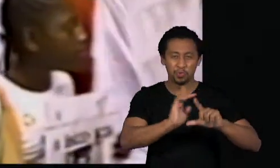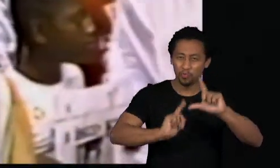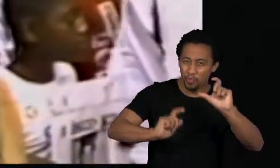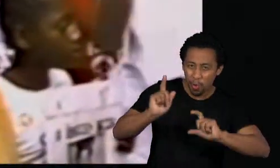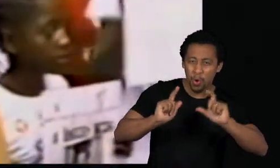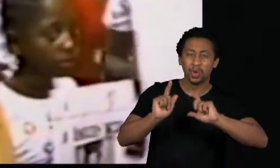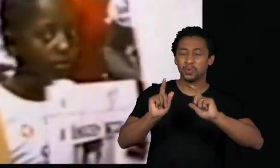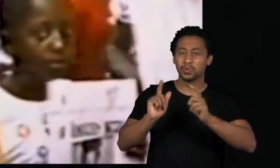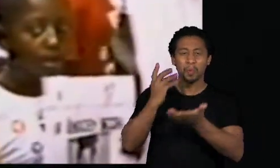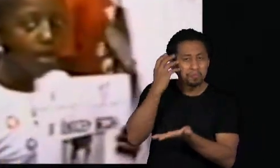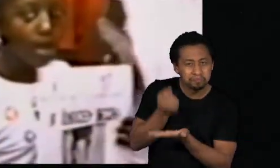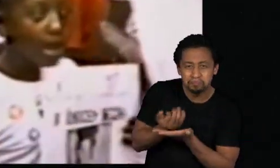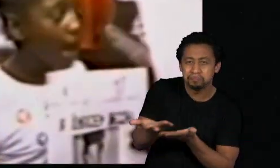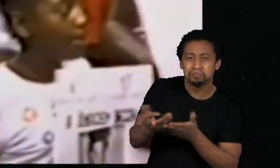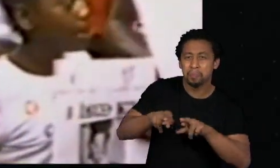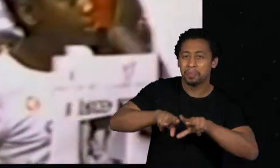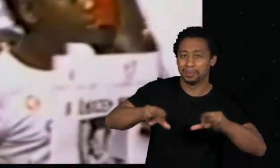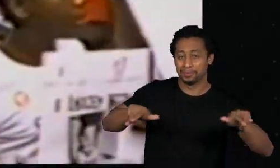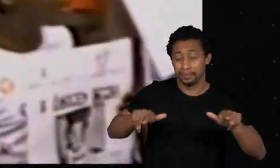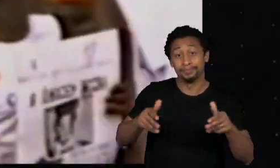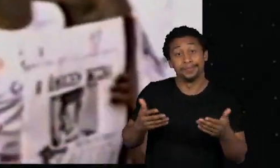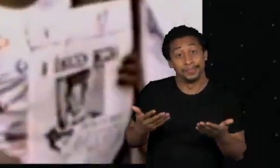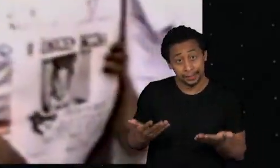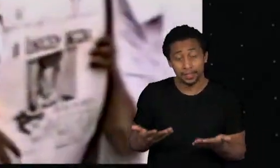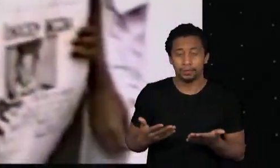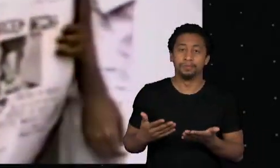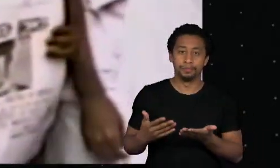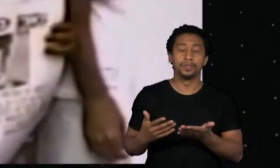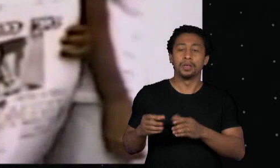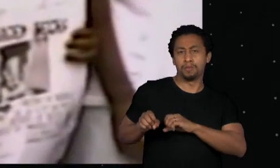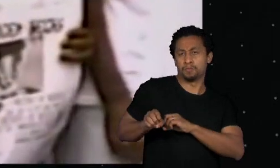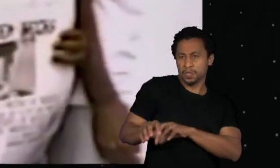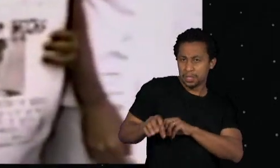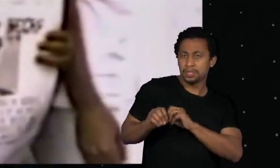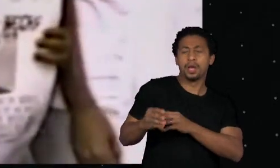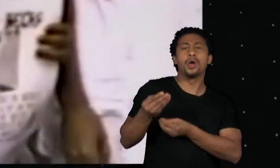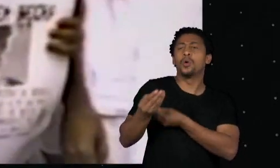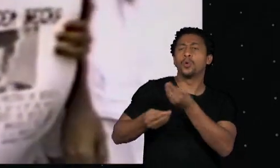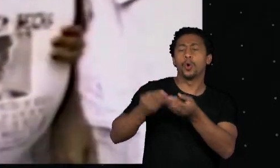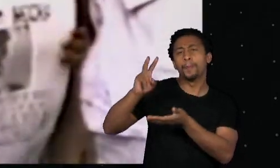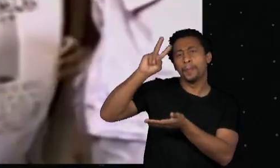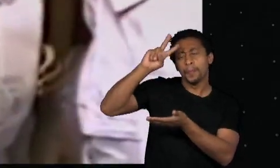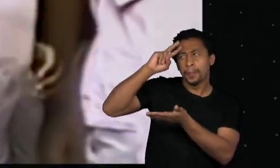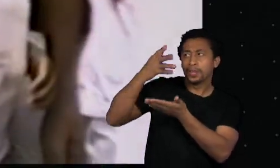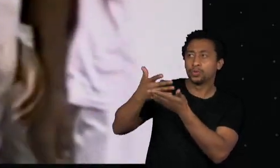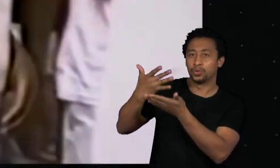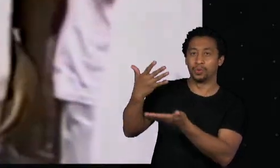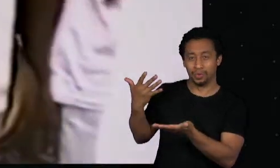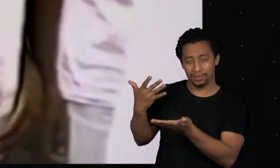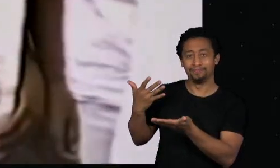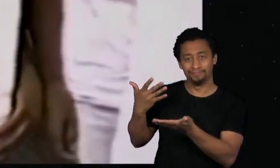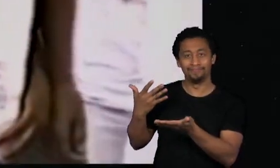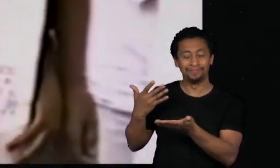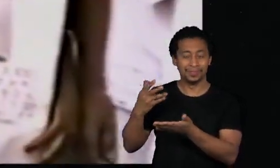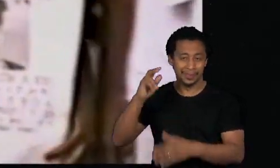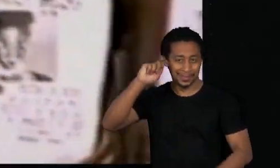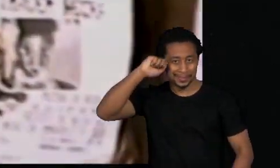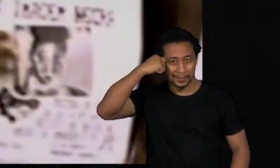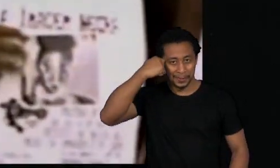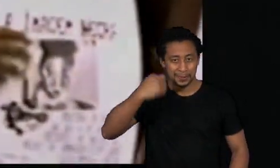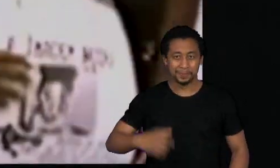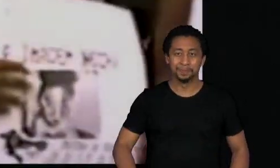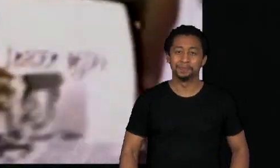Enfim, o letramento, né, a função da CULTNE hoje está dentro do letramento histórico. Não,